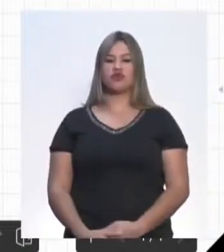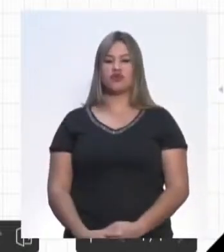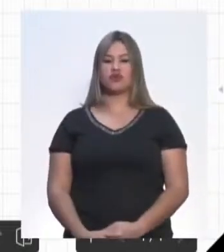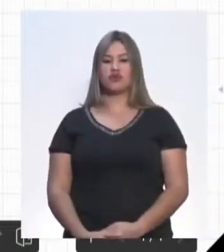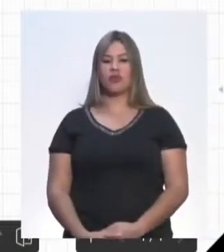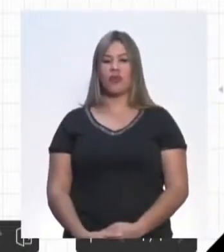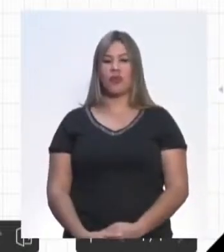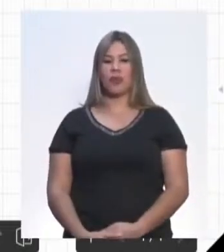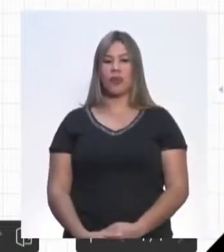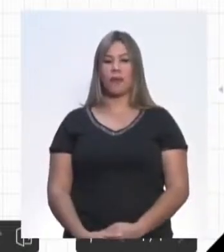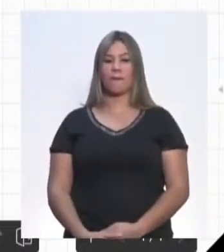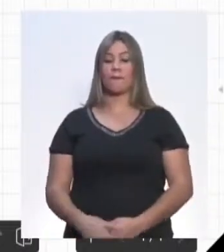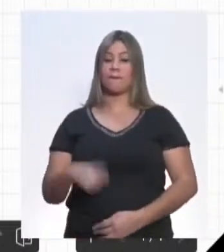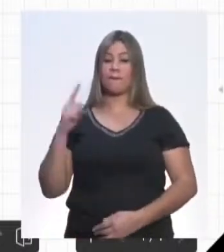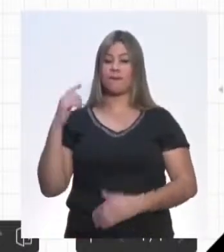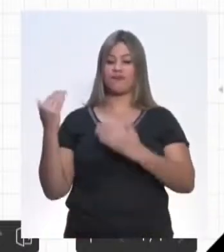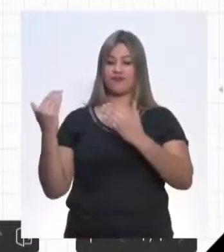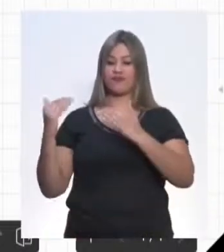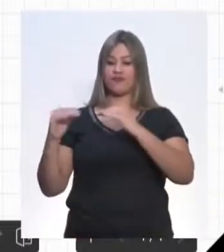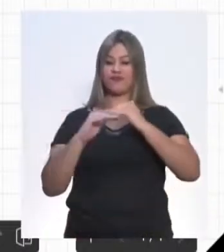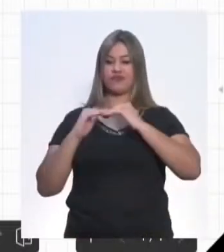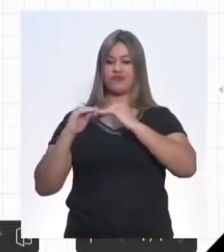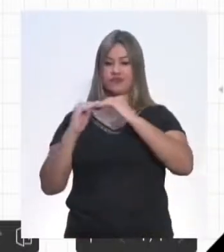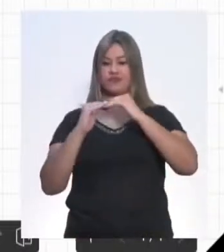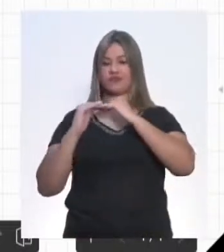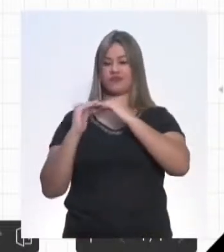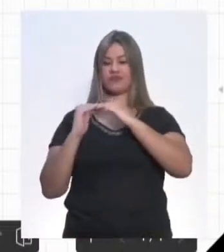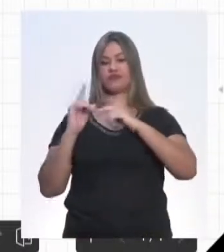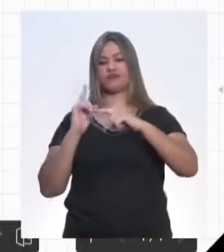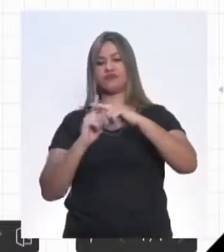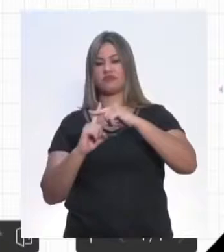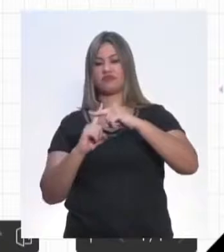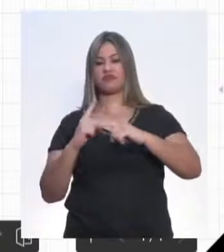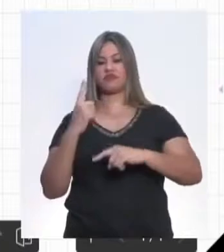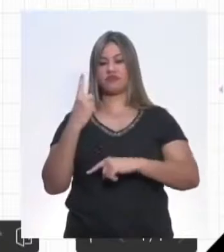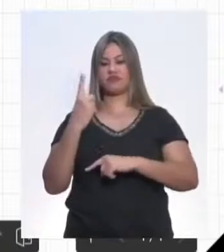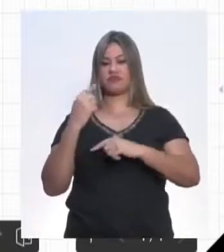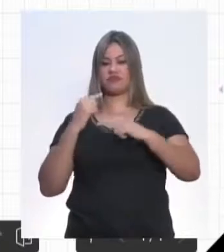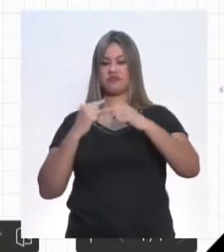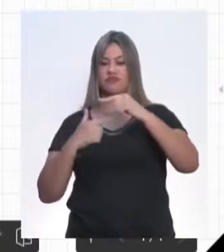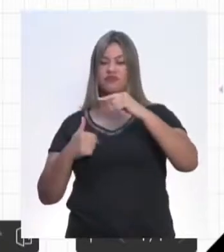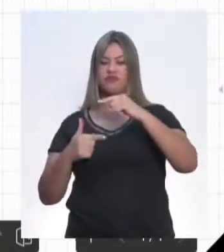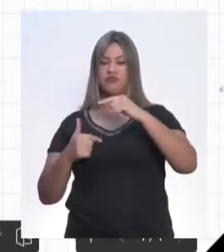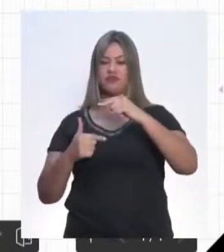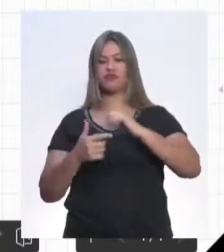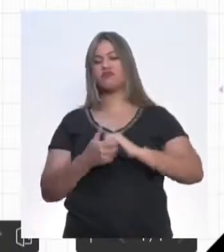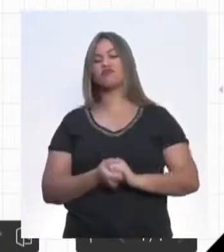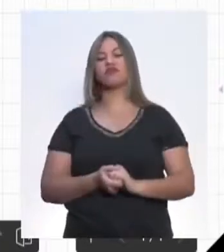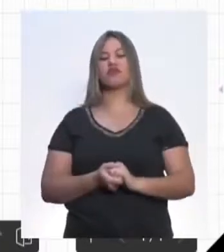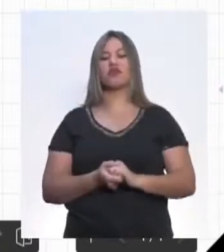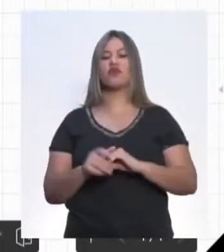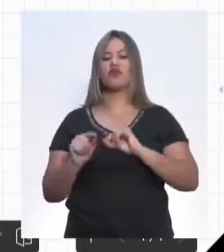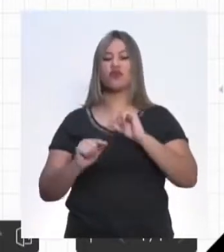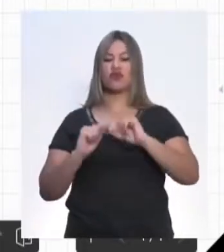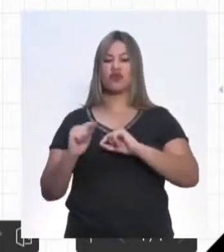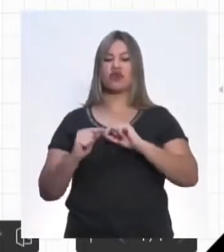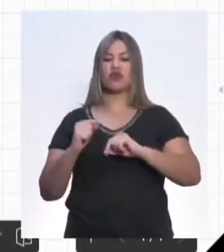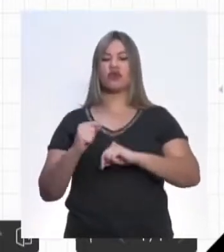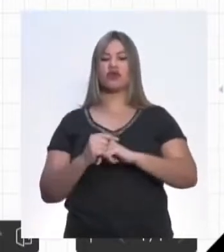que 12 sobre 12 aqui, mais 1 sobre 12, nada mais é do que